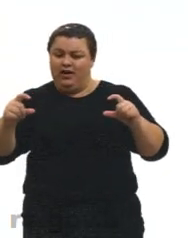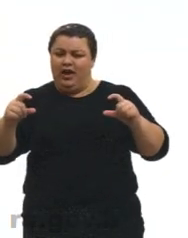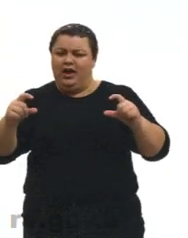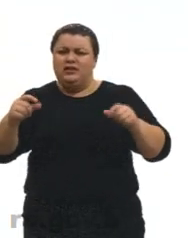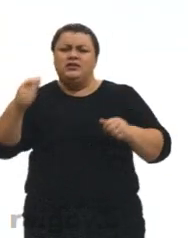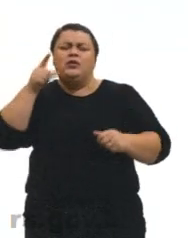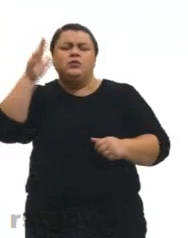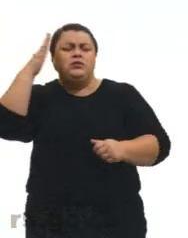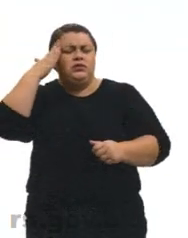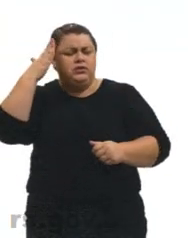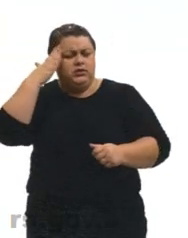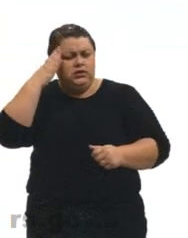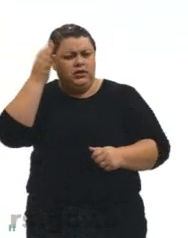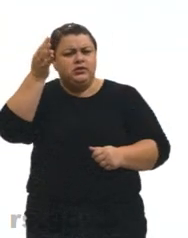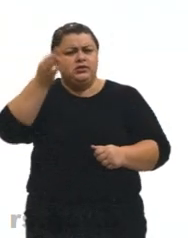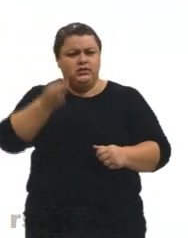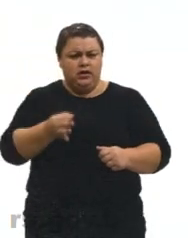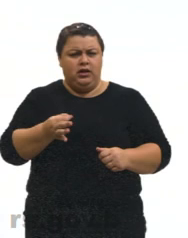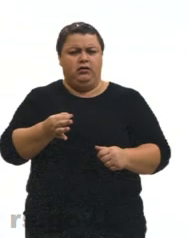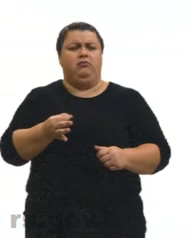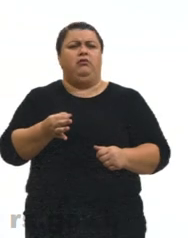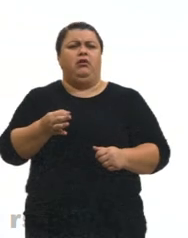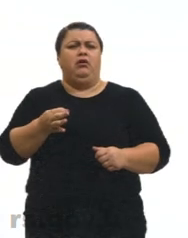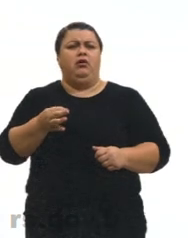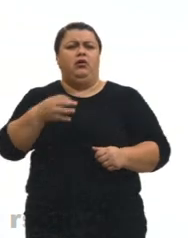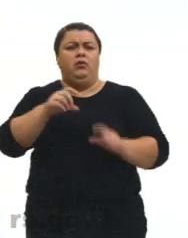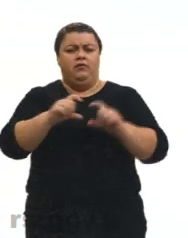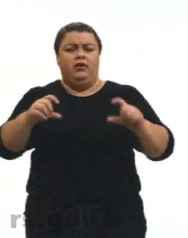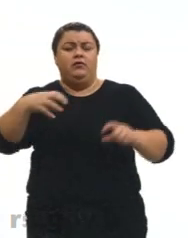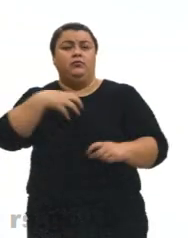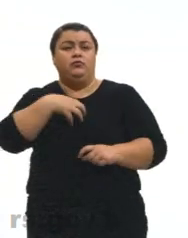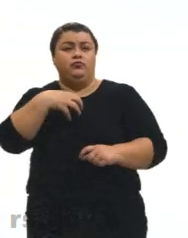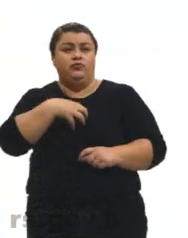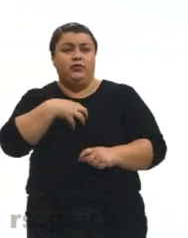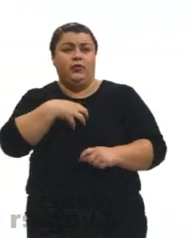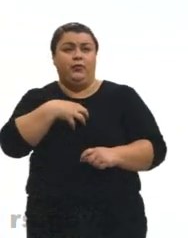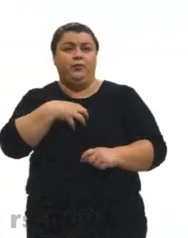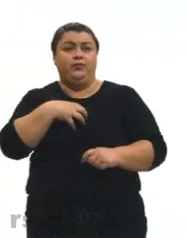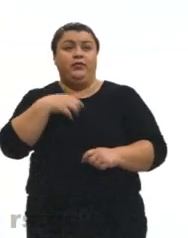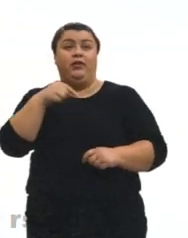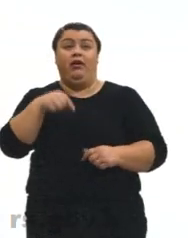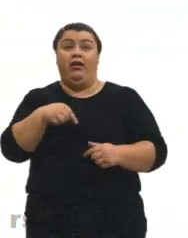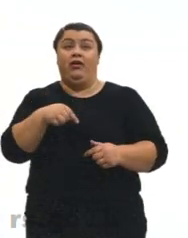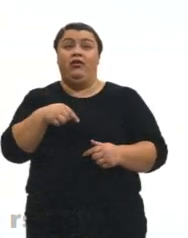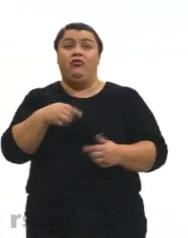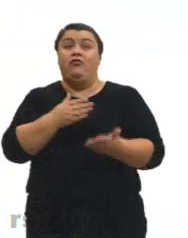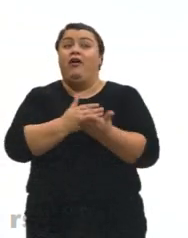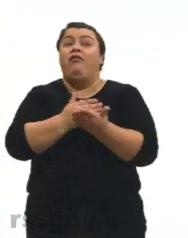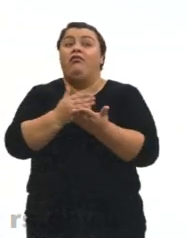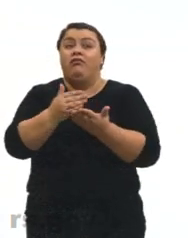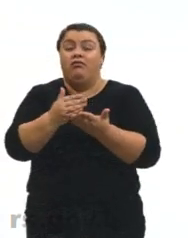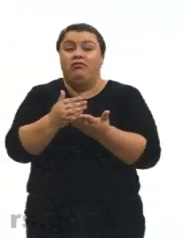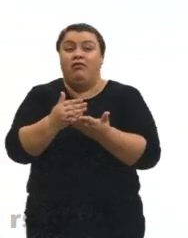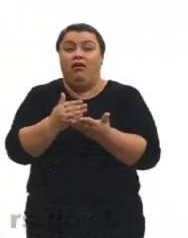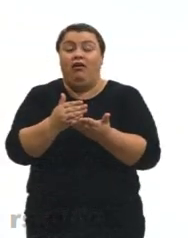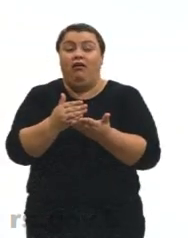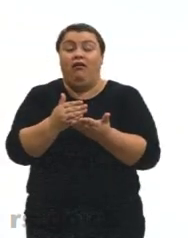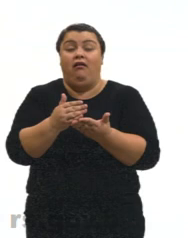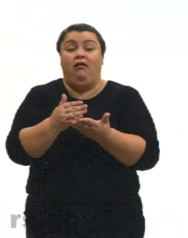uma frase que faça sentido né E daí a gente vai chegar então as